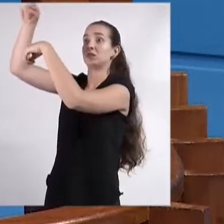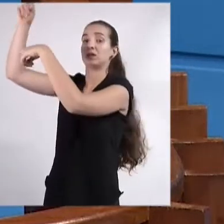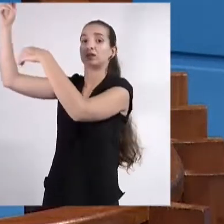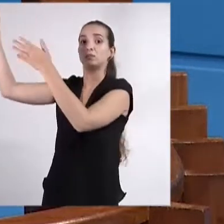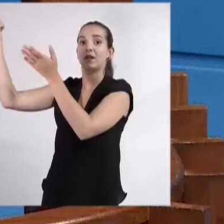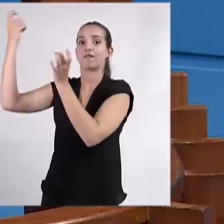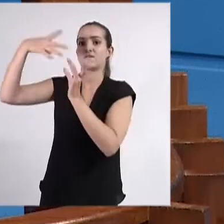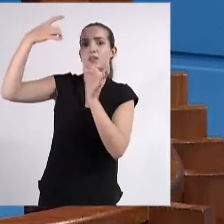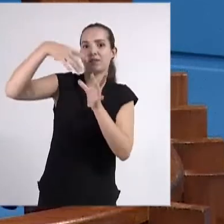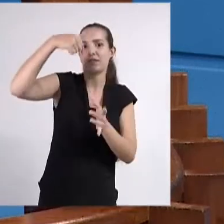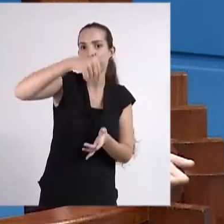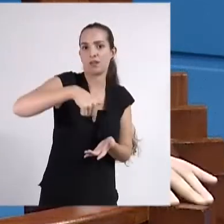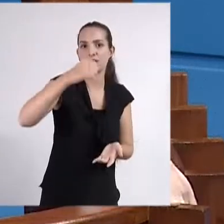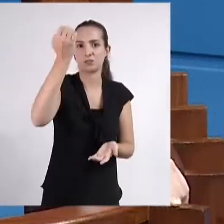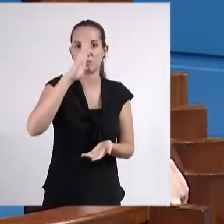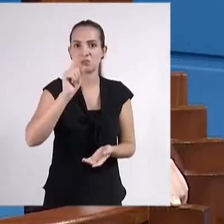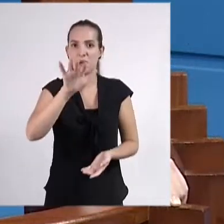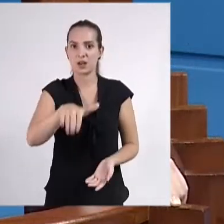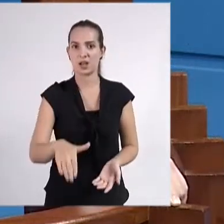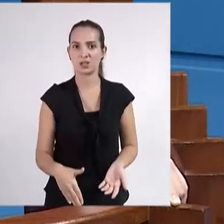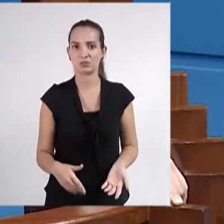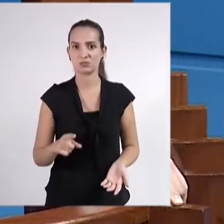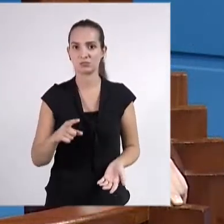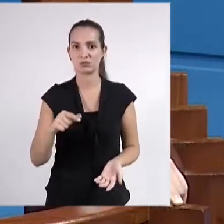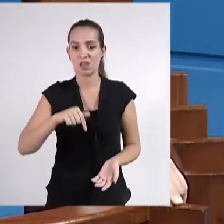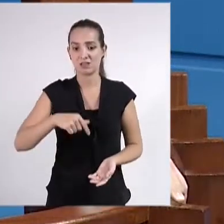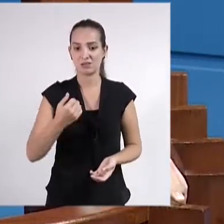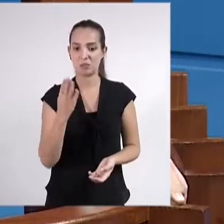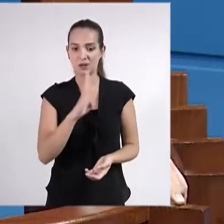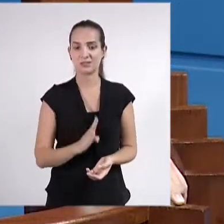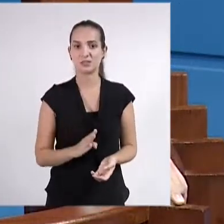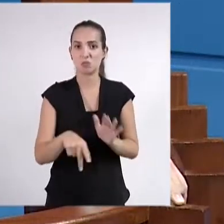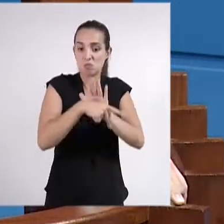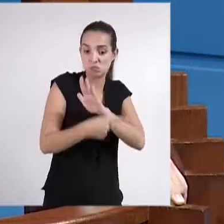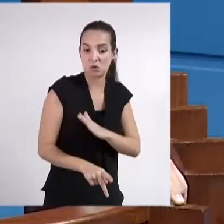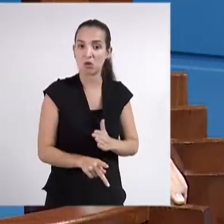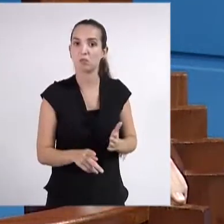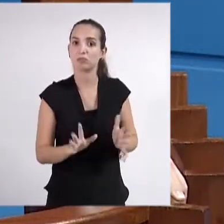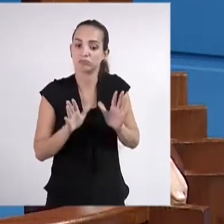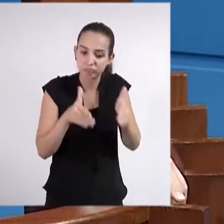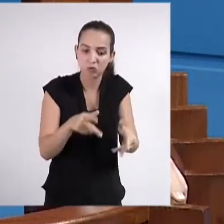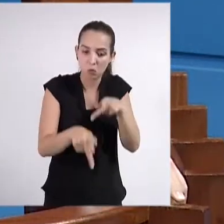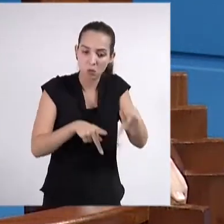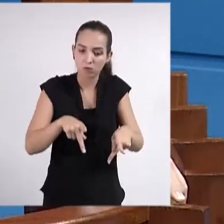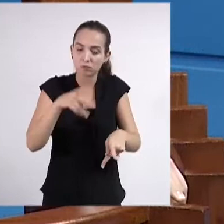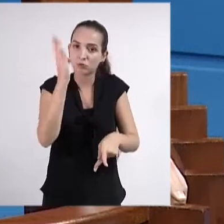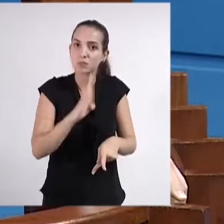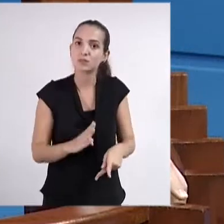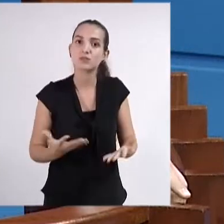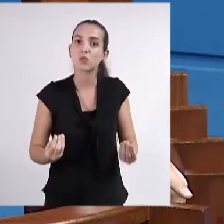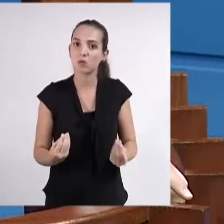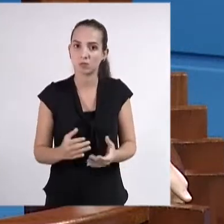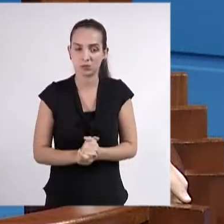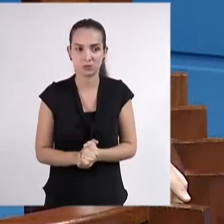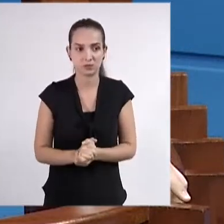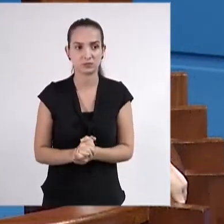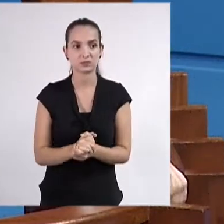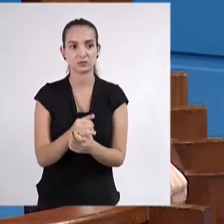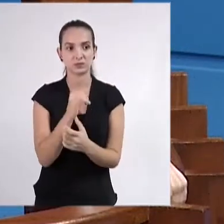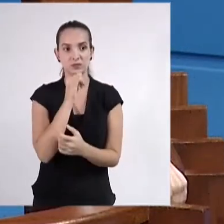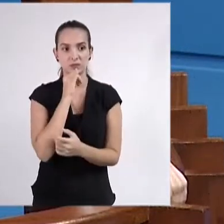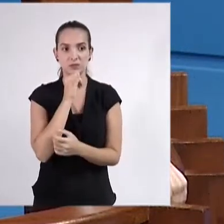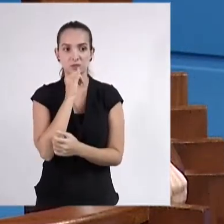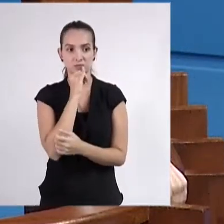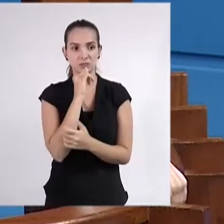pão árabe, que é conhecido, é tão grande que eles utilizam o pão para